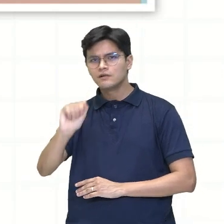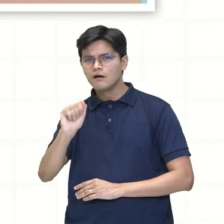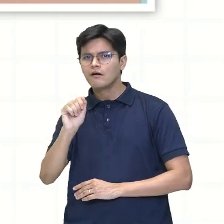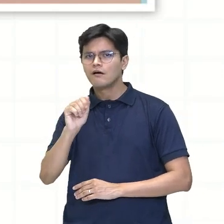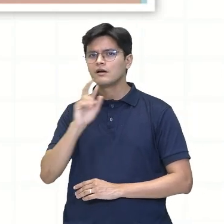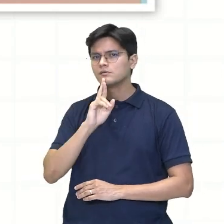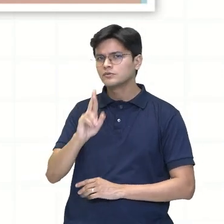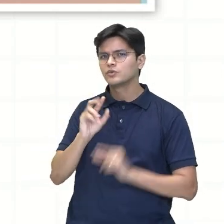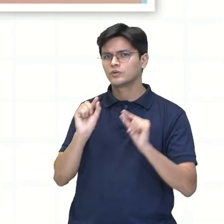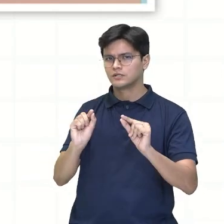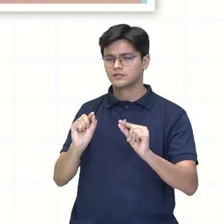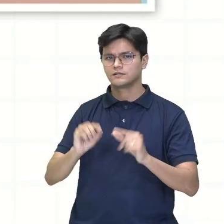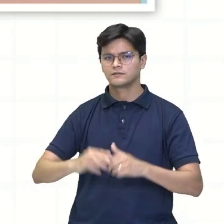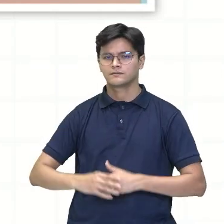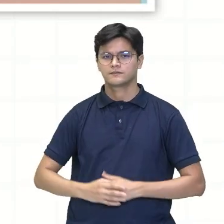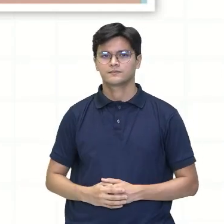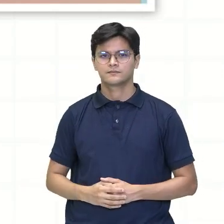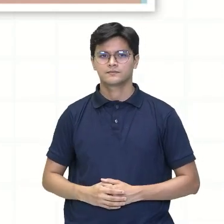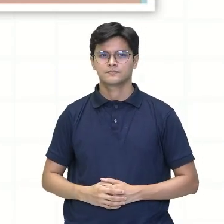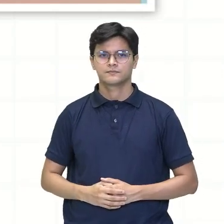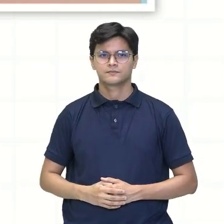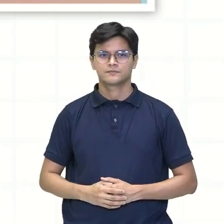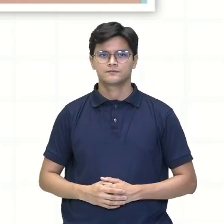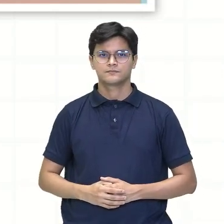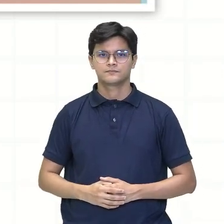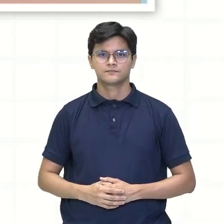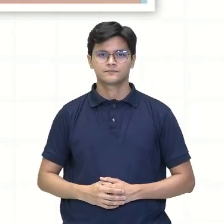ela I